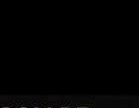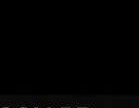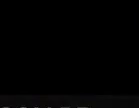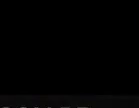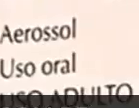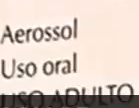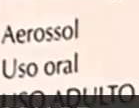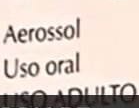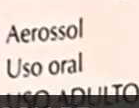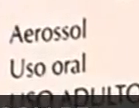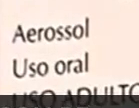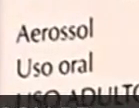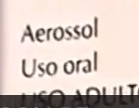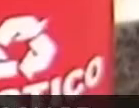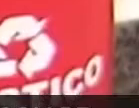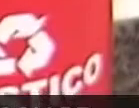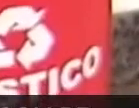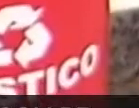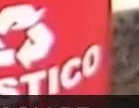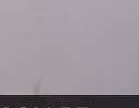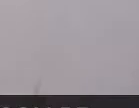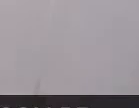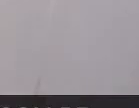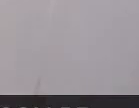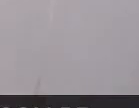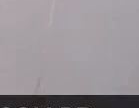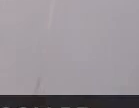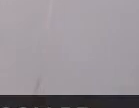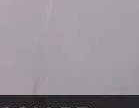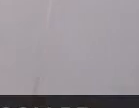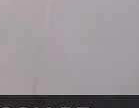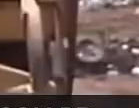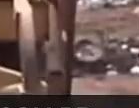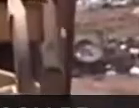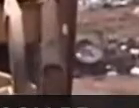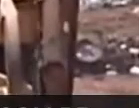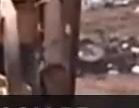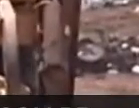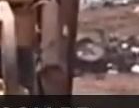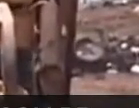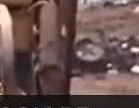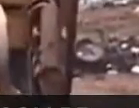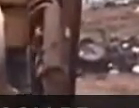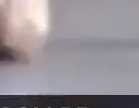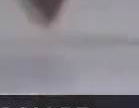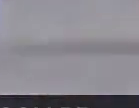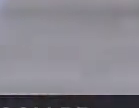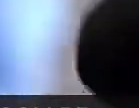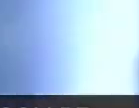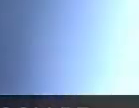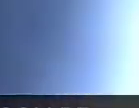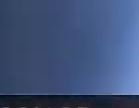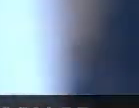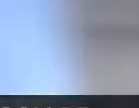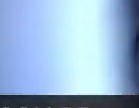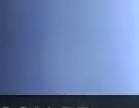na privada? Já ouvi muita gente colocar no vaso sanitário, né, e dá descarga. E aí o que acontece? Está aí na tela do JE23. Isso